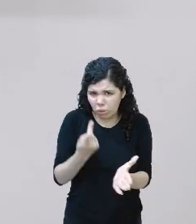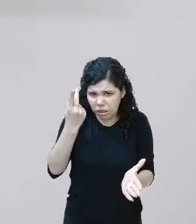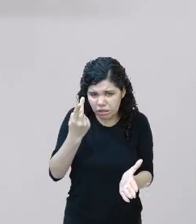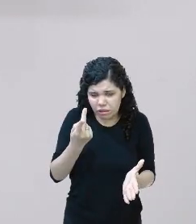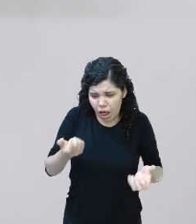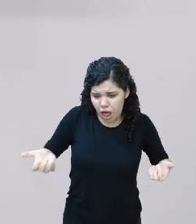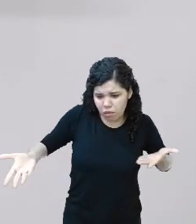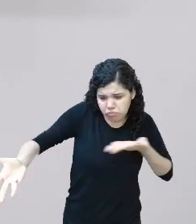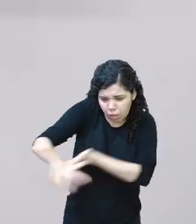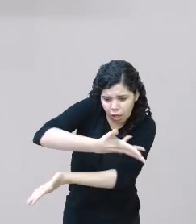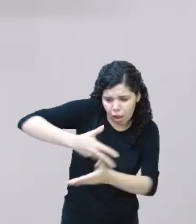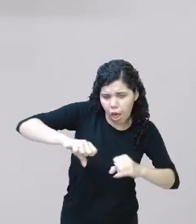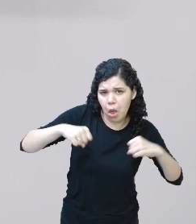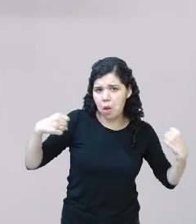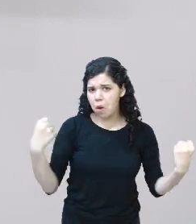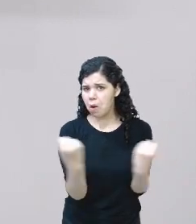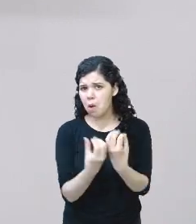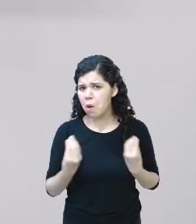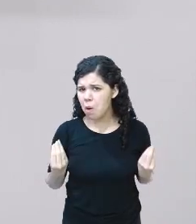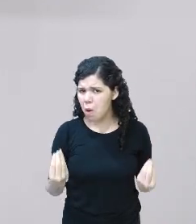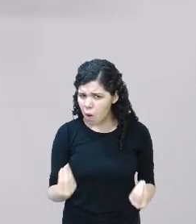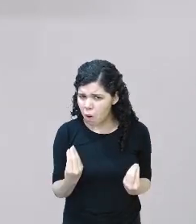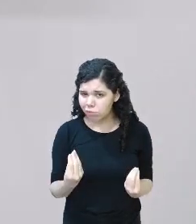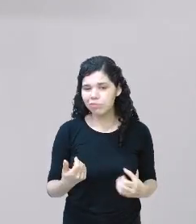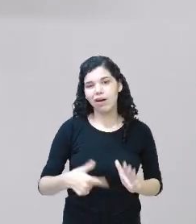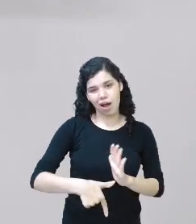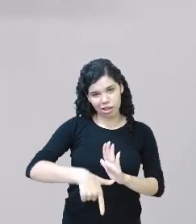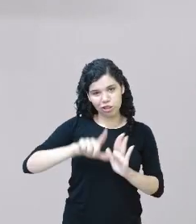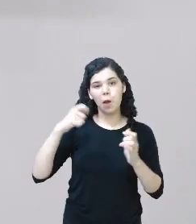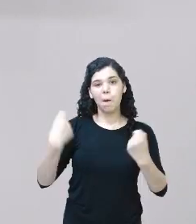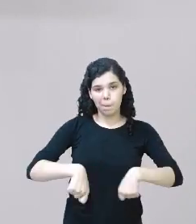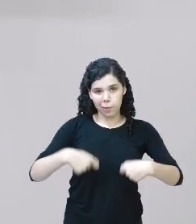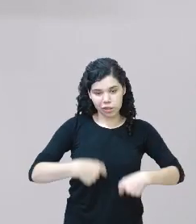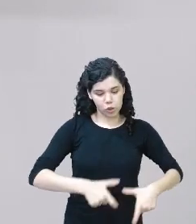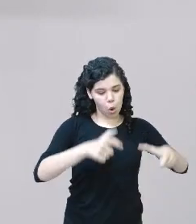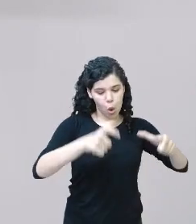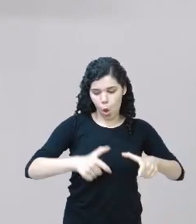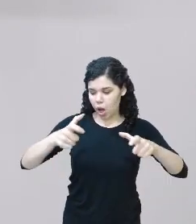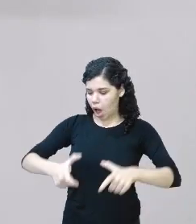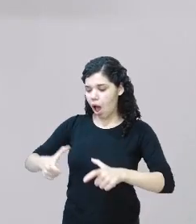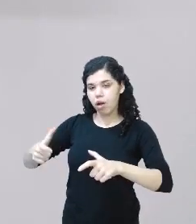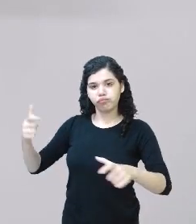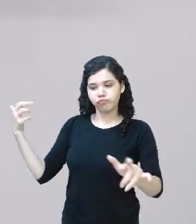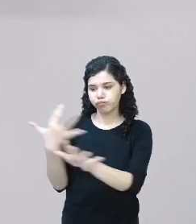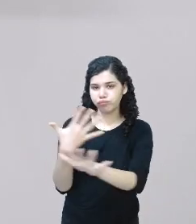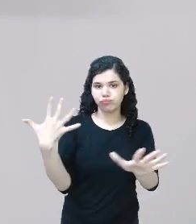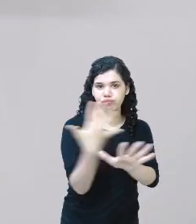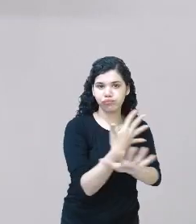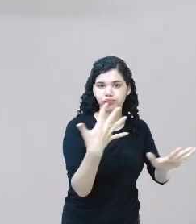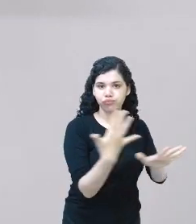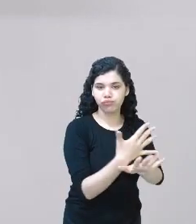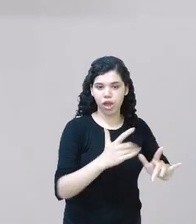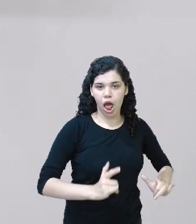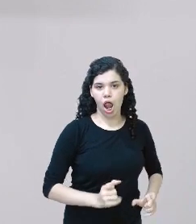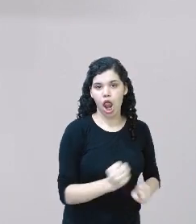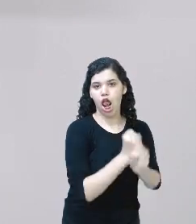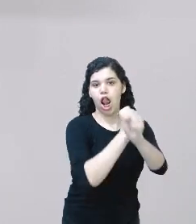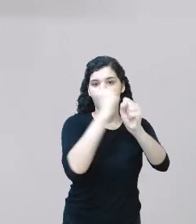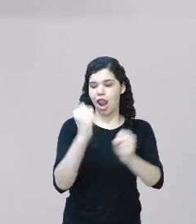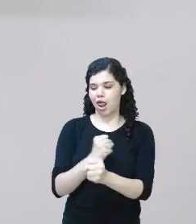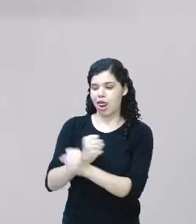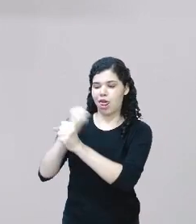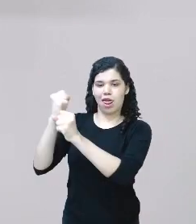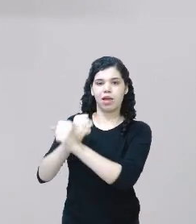de socialização? A partir da construção de vários lugares. E esses lugares foram construídos